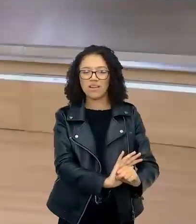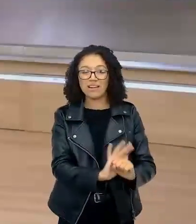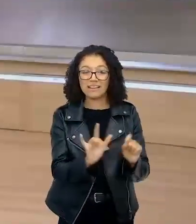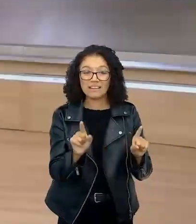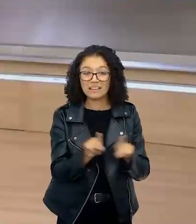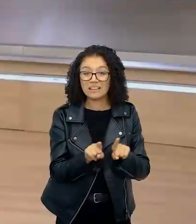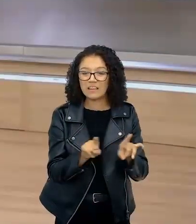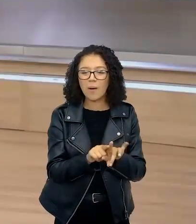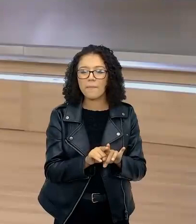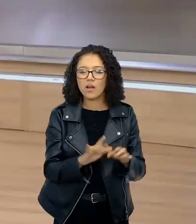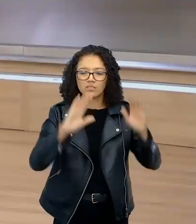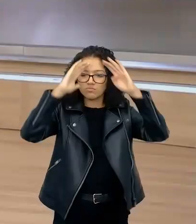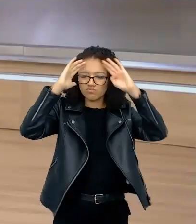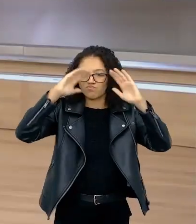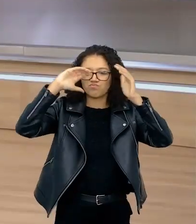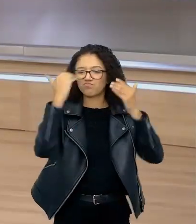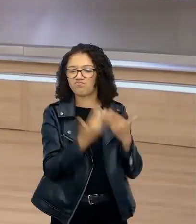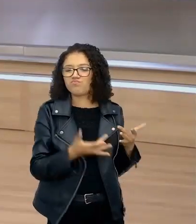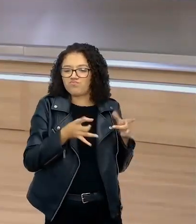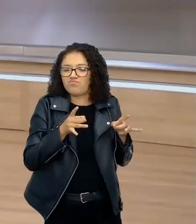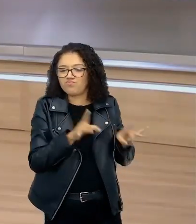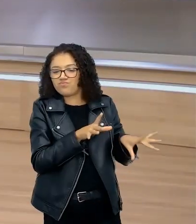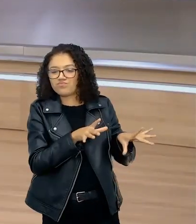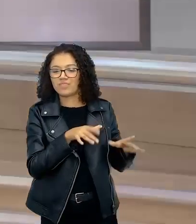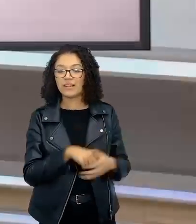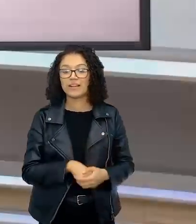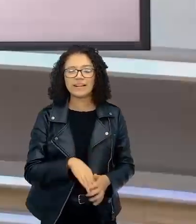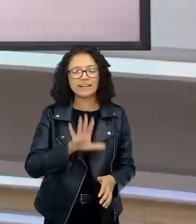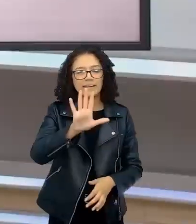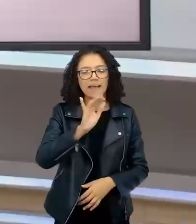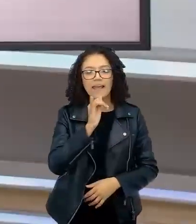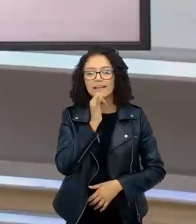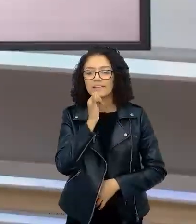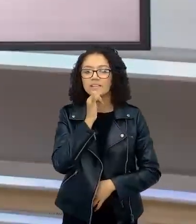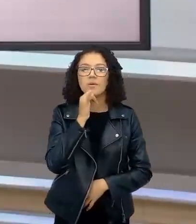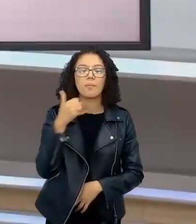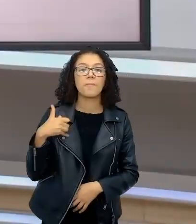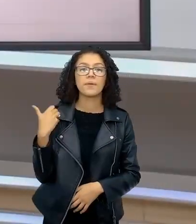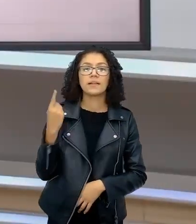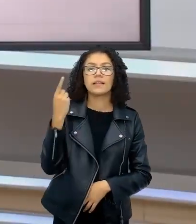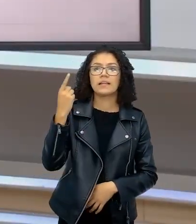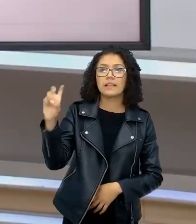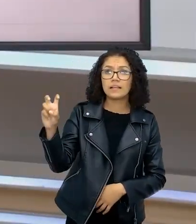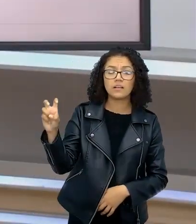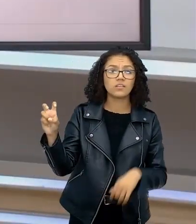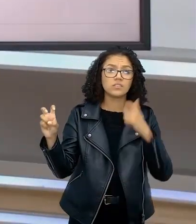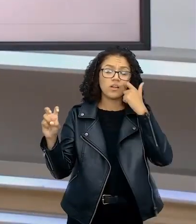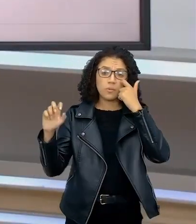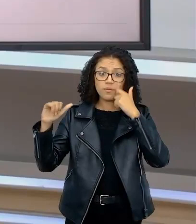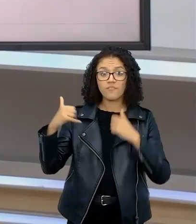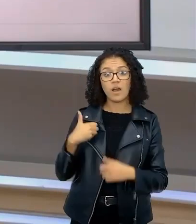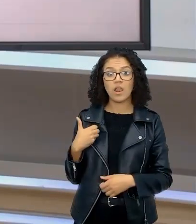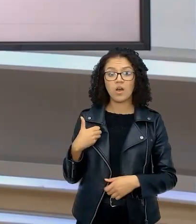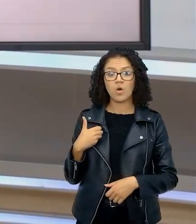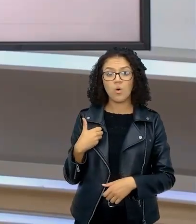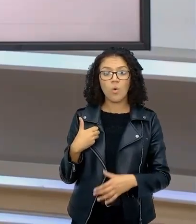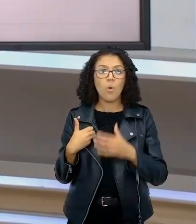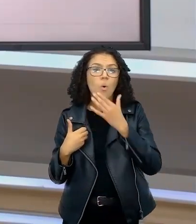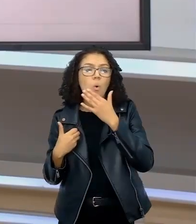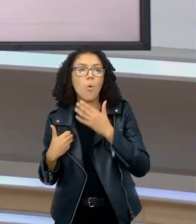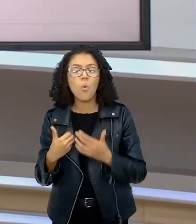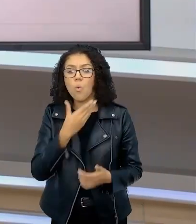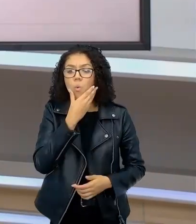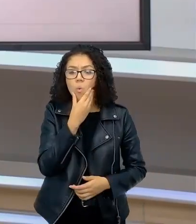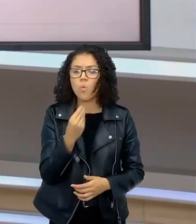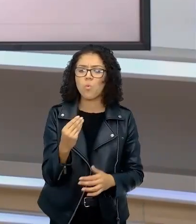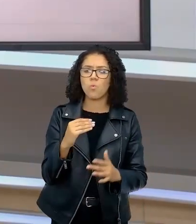sendo desrespeitada. Por exemplo, quando uma menina de 15 anos me diz que o namorado fala que não vai fazer sexo